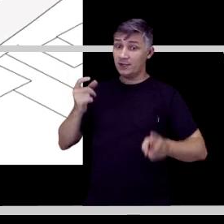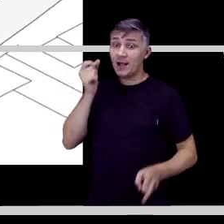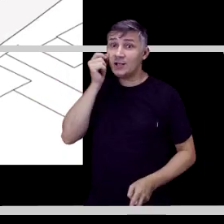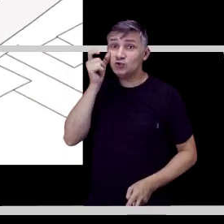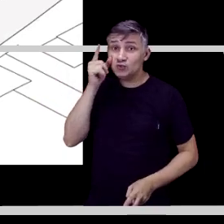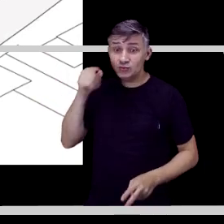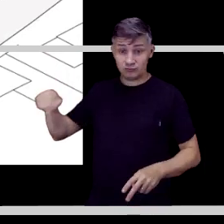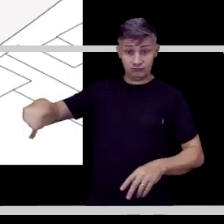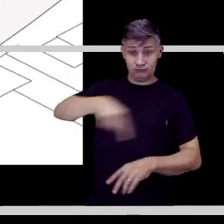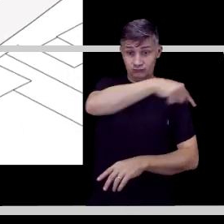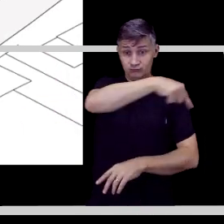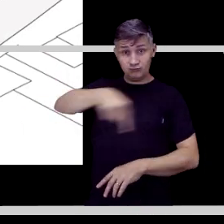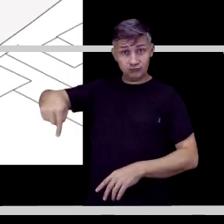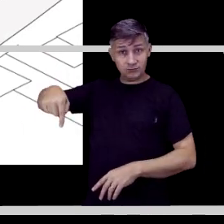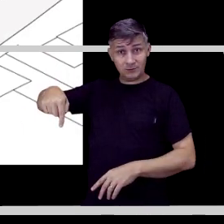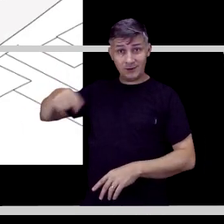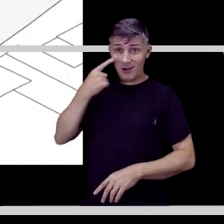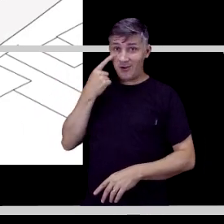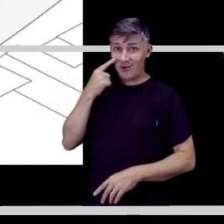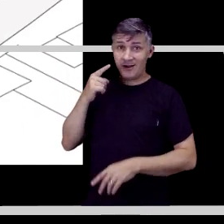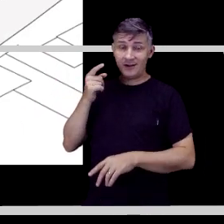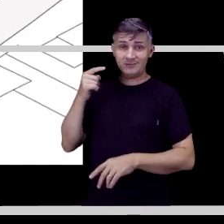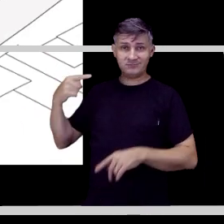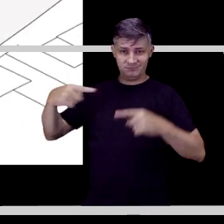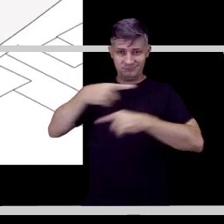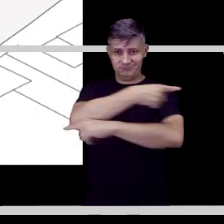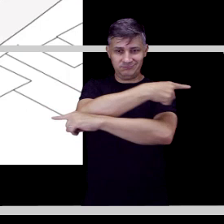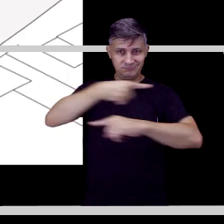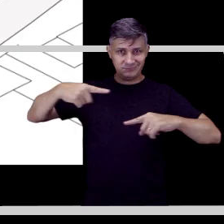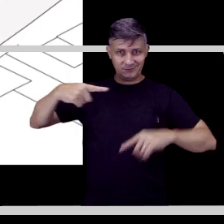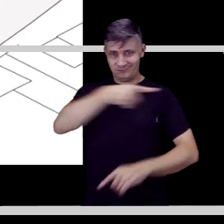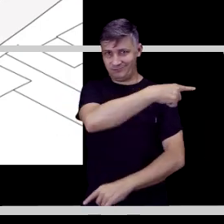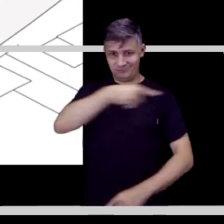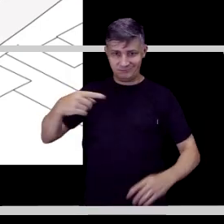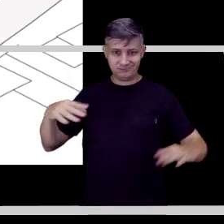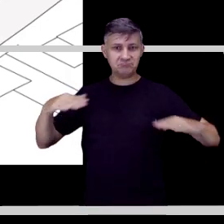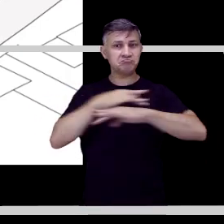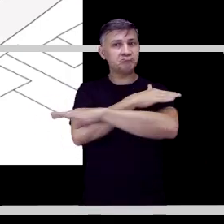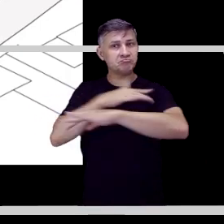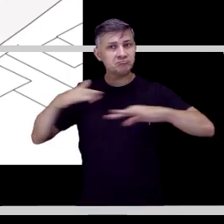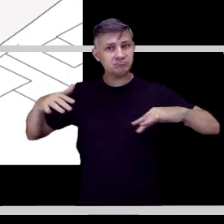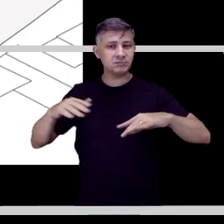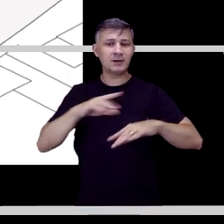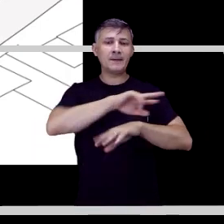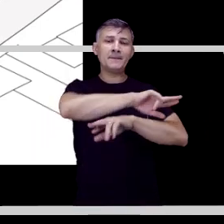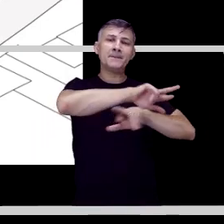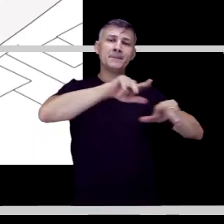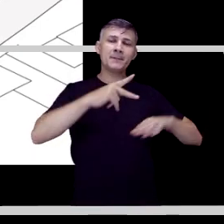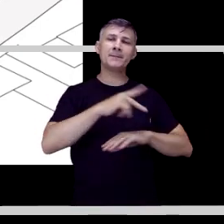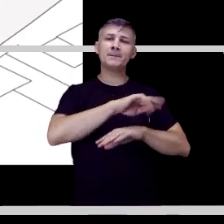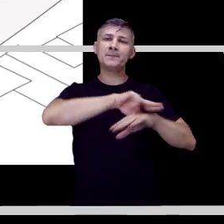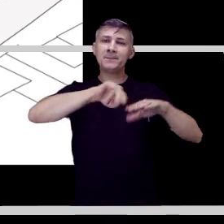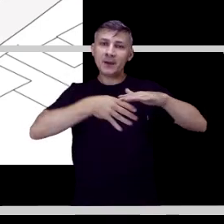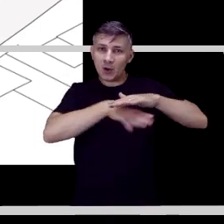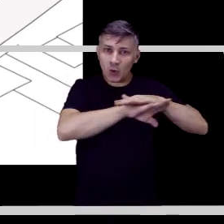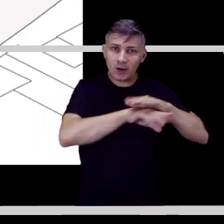azuis, né? O norte e sul, que é um eixo urbano importante, de continuidade com a Pinacoteca, e o leste-oeste,